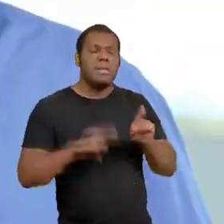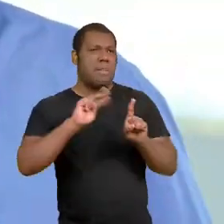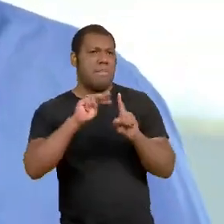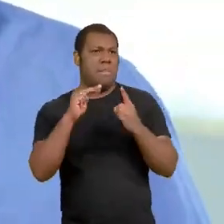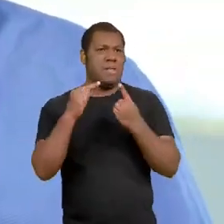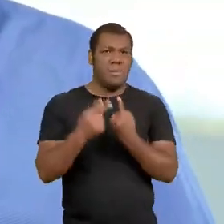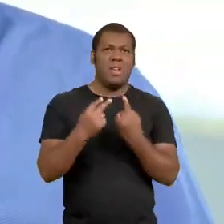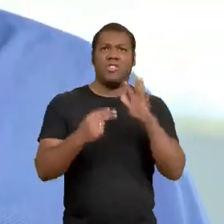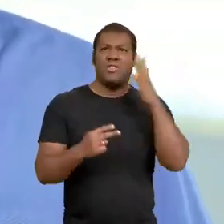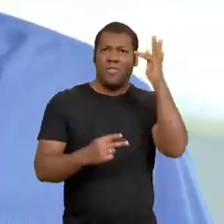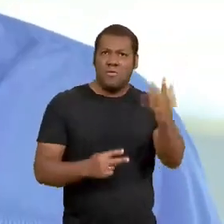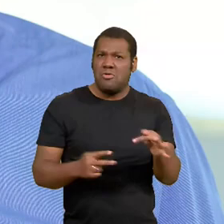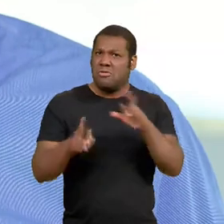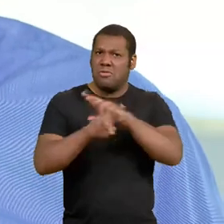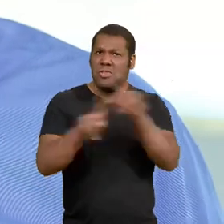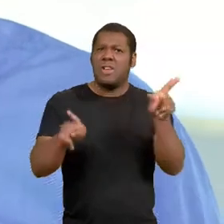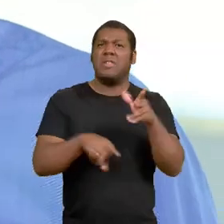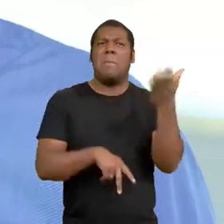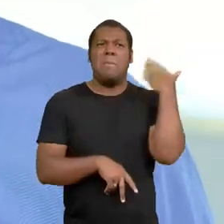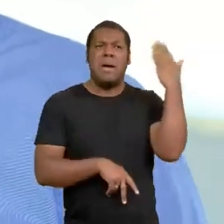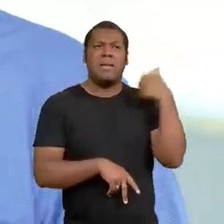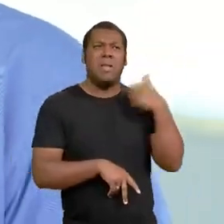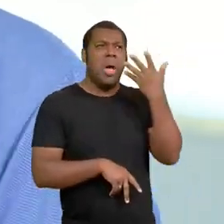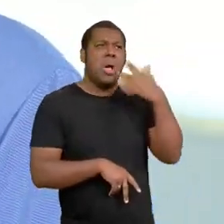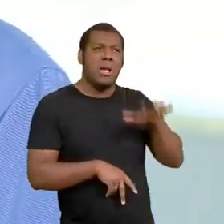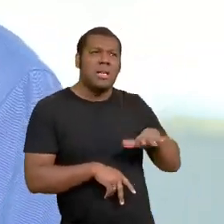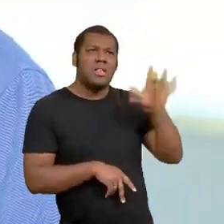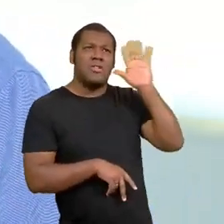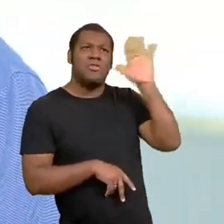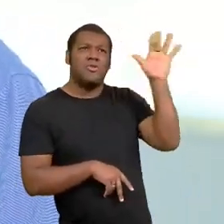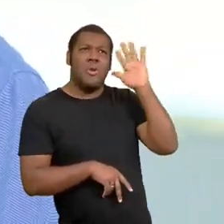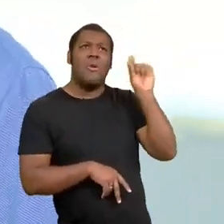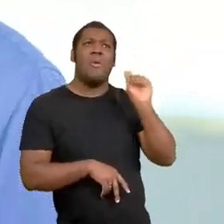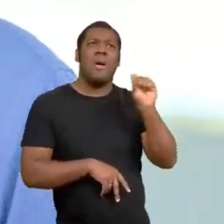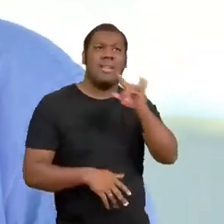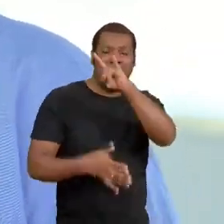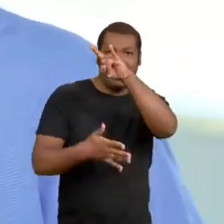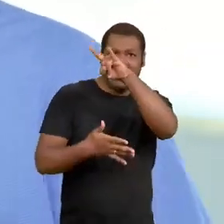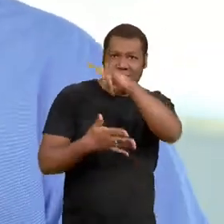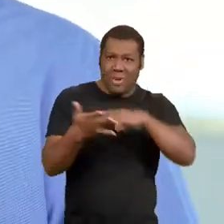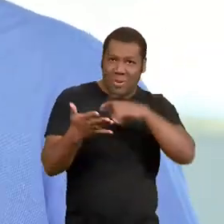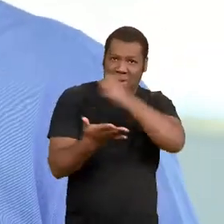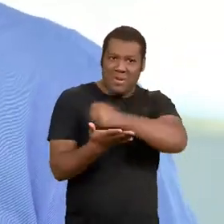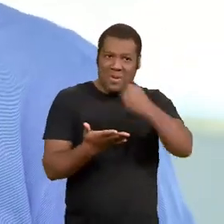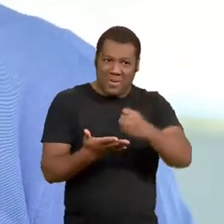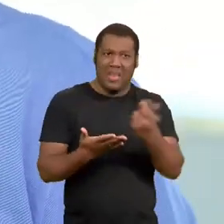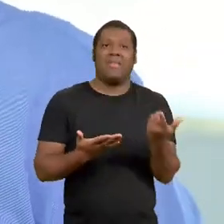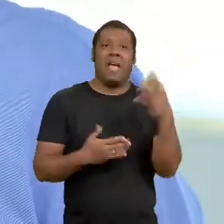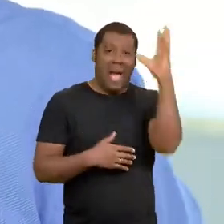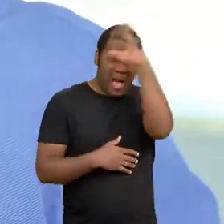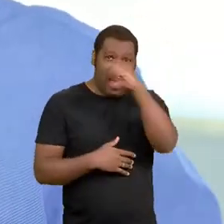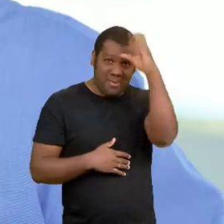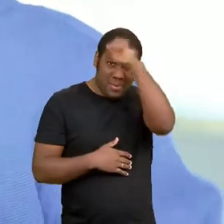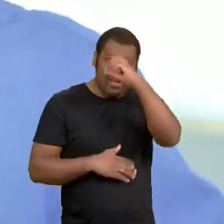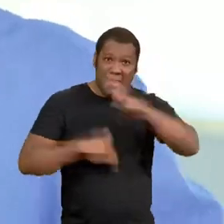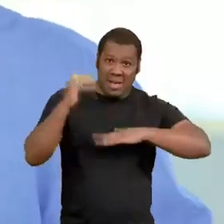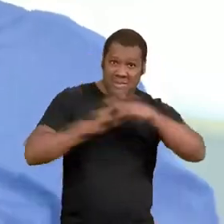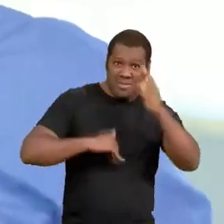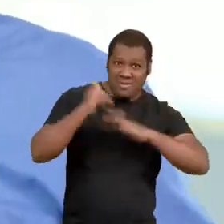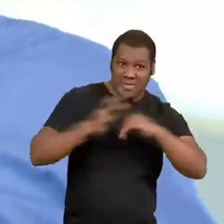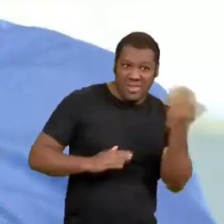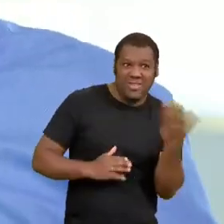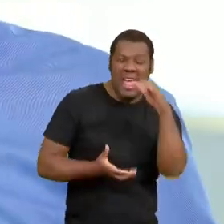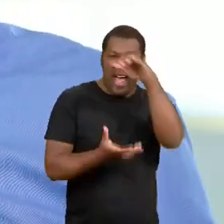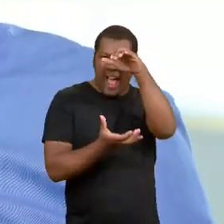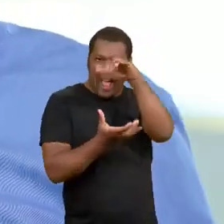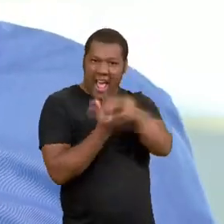Eu sonhava ter uma carteira profissional, aprender uma profissão, casar e fazer e construir minha família. Ponto. Era o